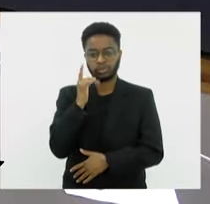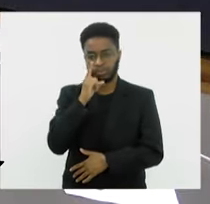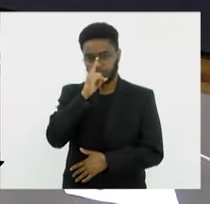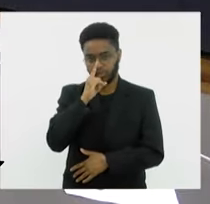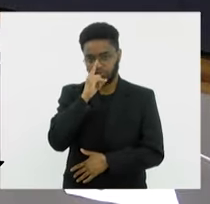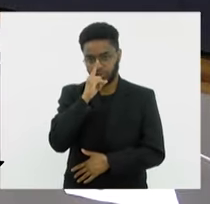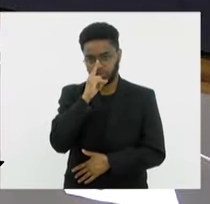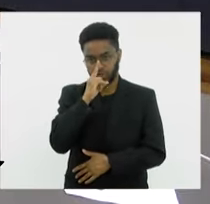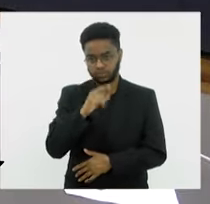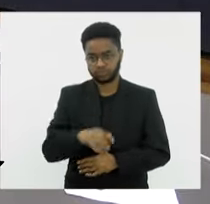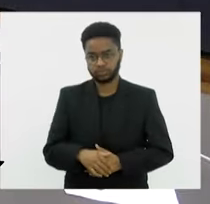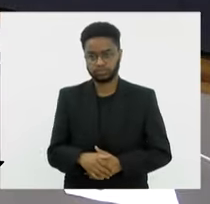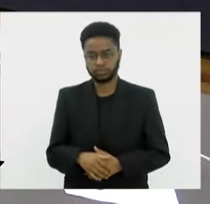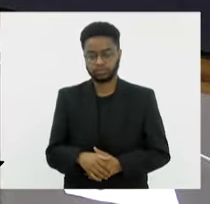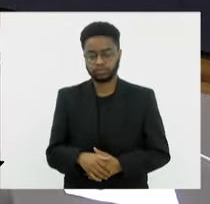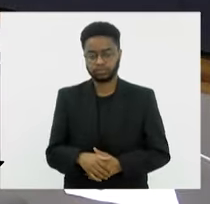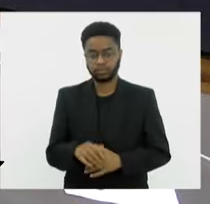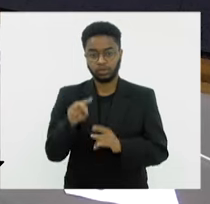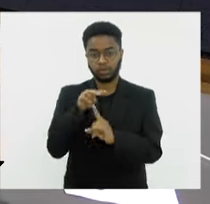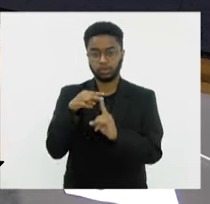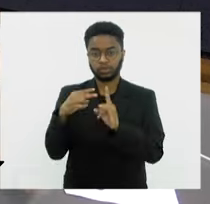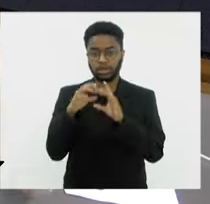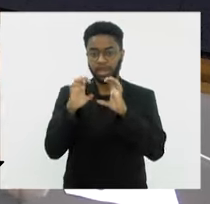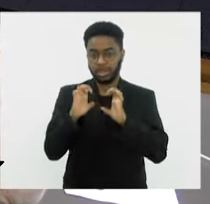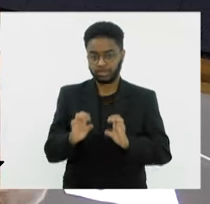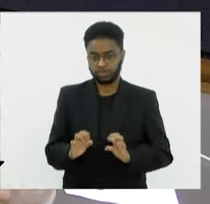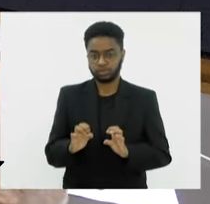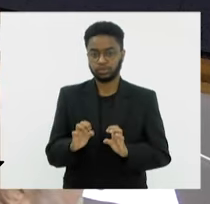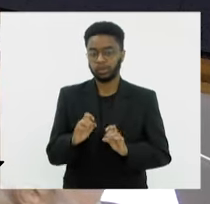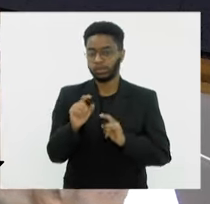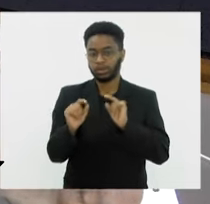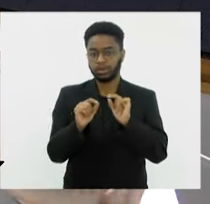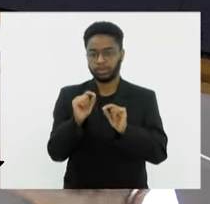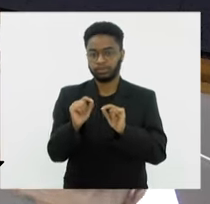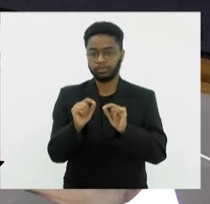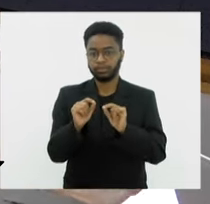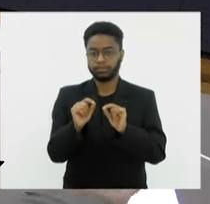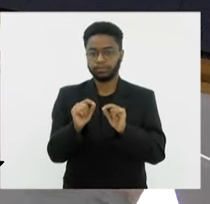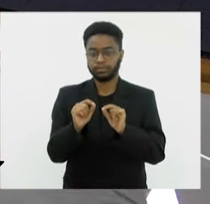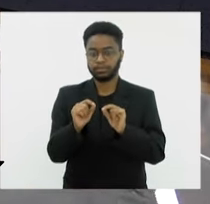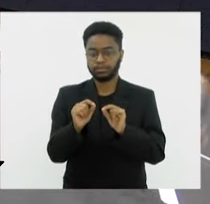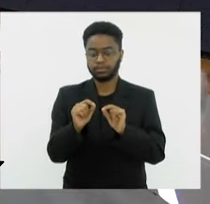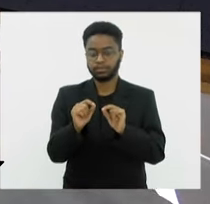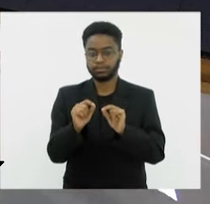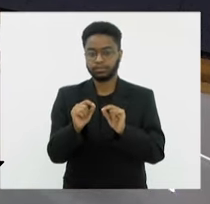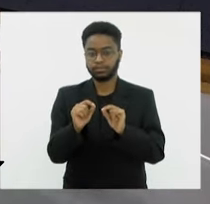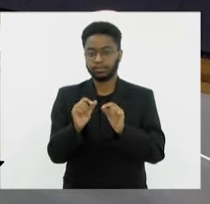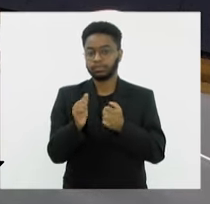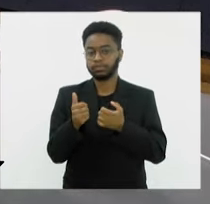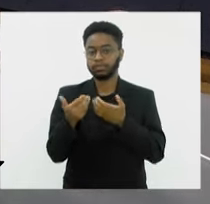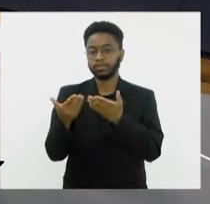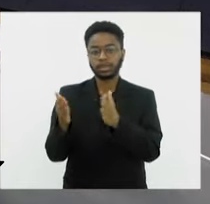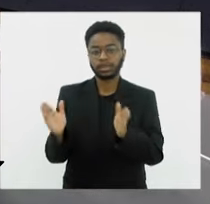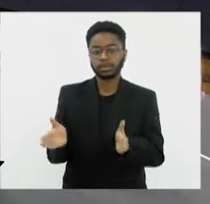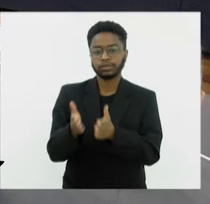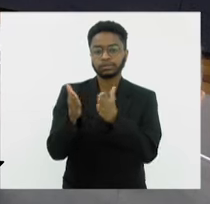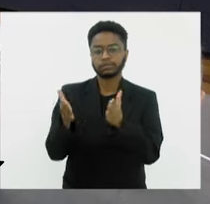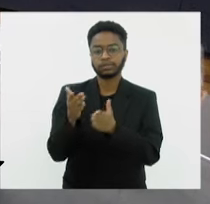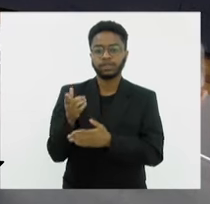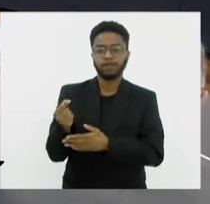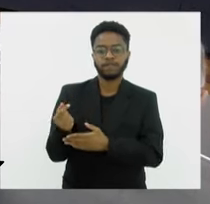perigoso do ponto de vista ético, que é o de conceder incentivos